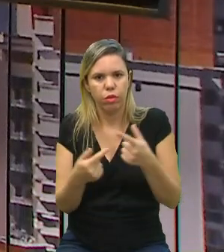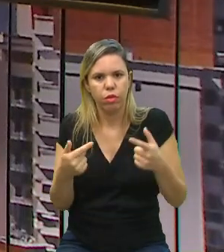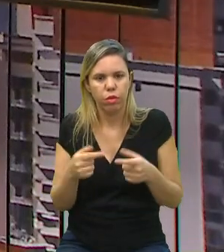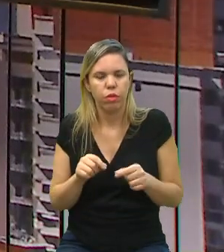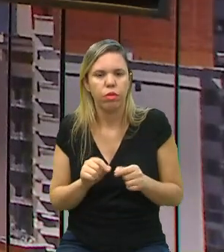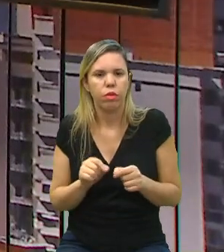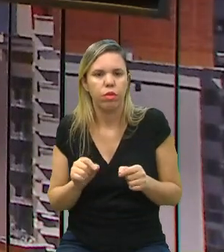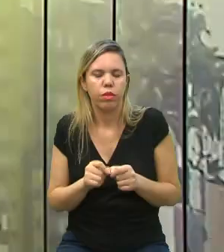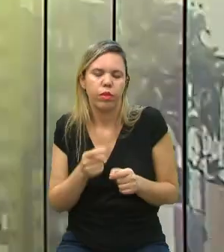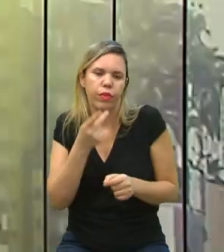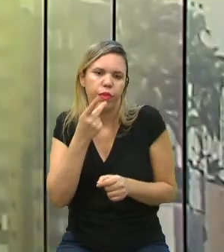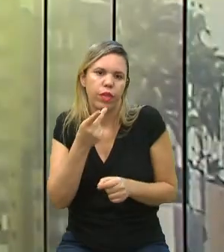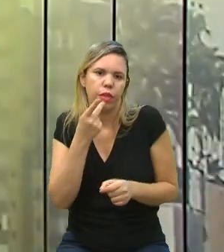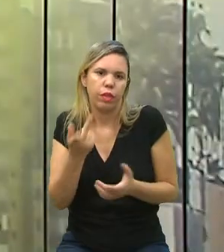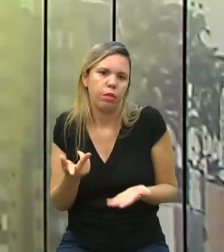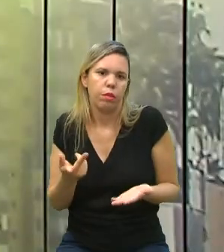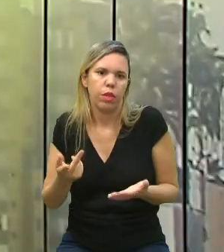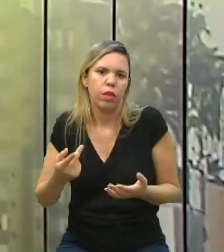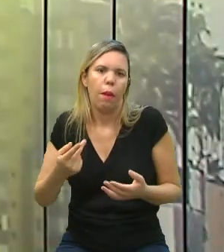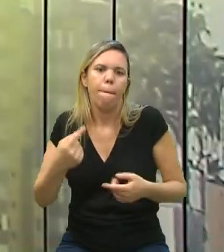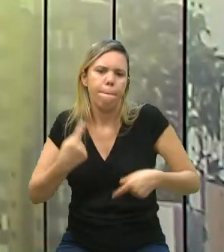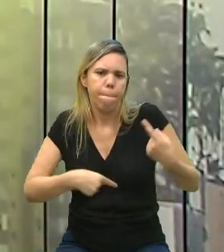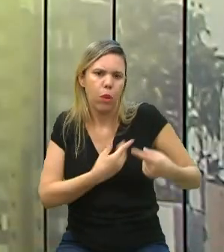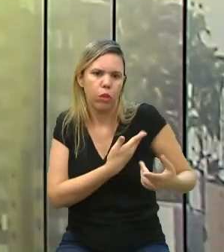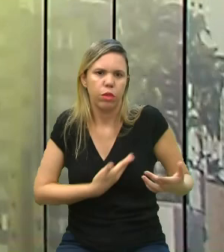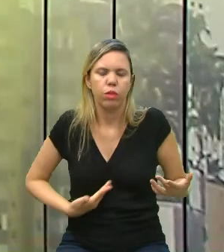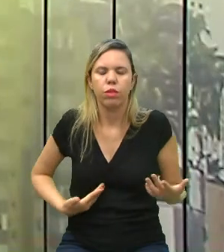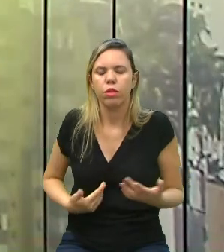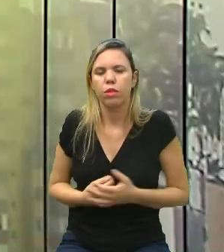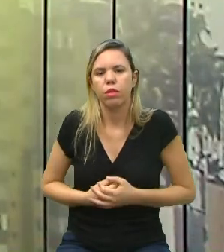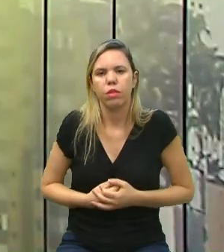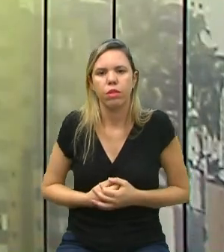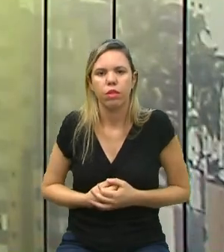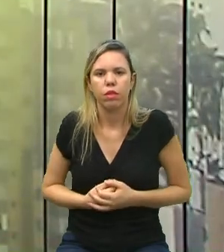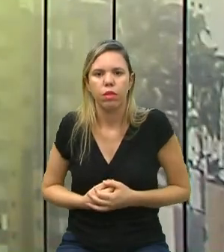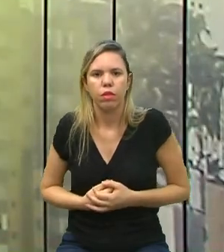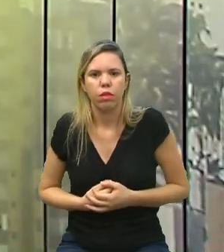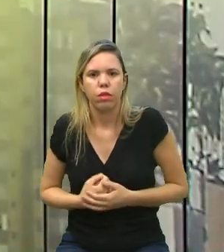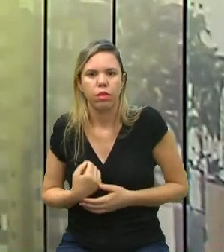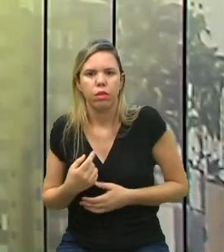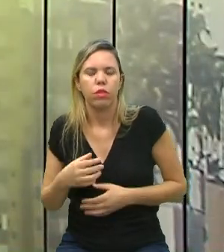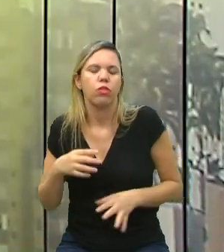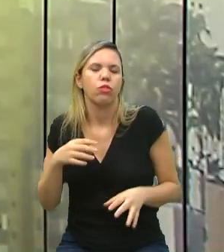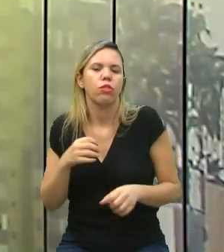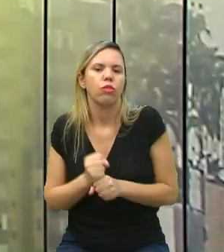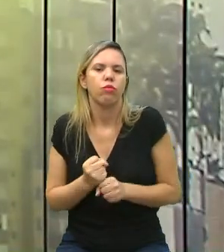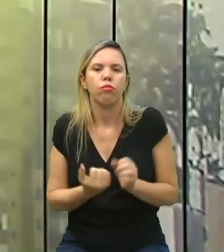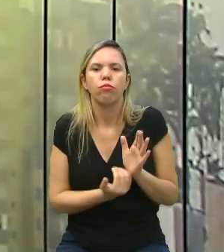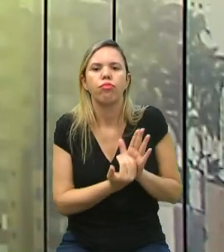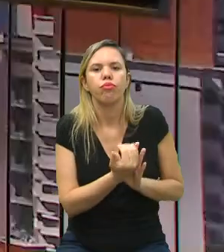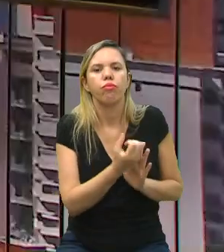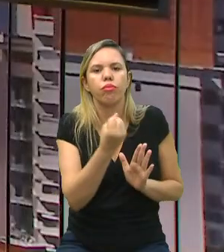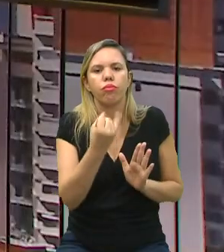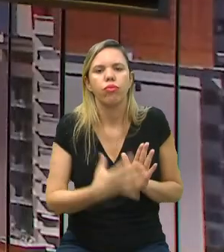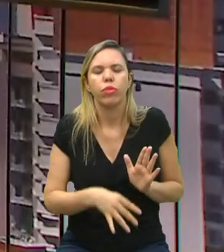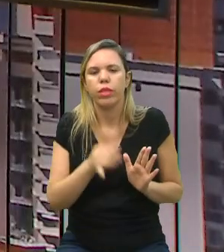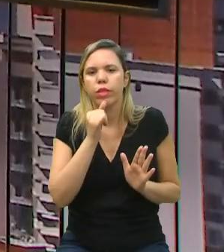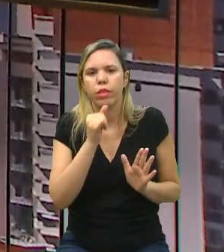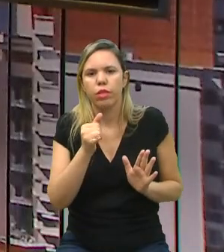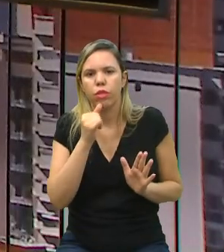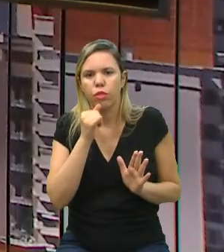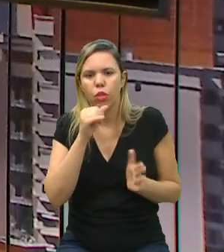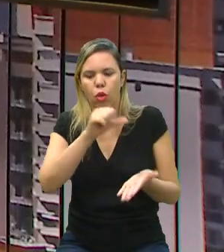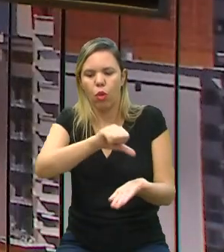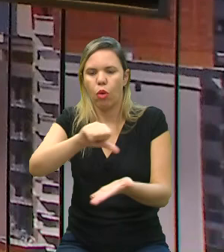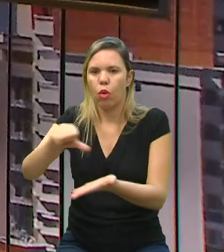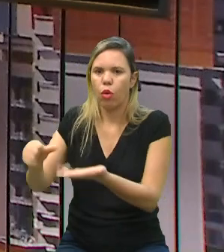deles, inclusive, eu falei aí da nota, do aumento, por exemplo, dos focos de incêndio, que a gente teve ápices em